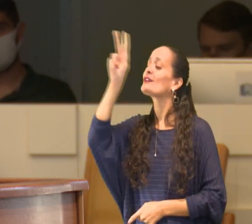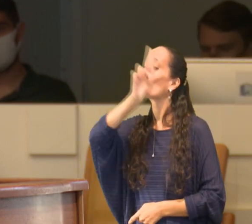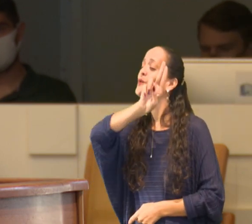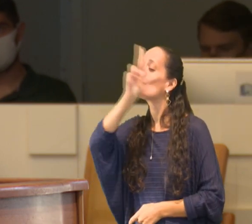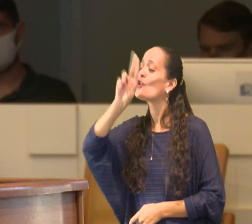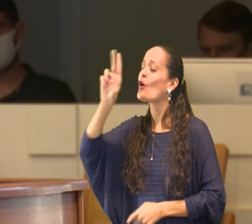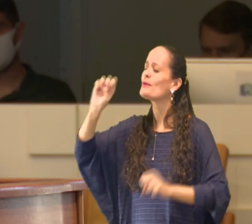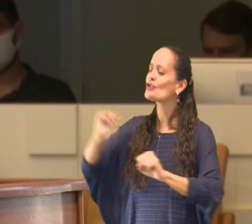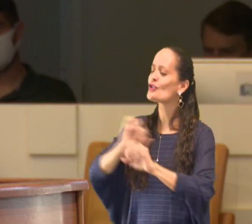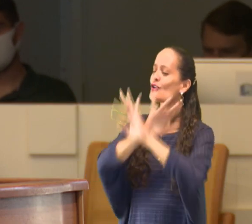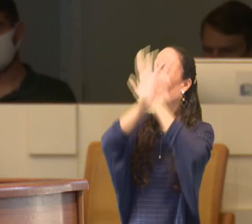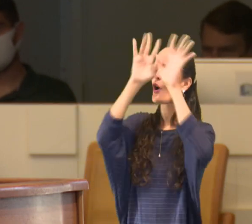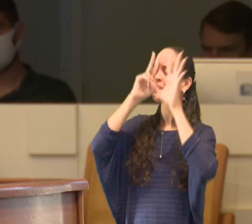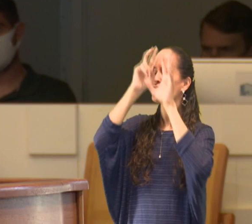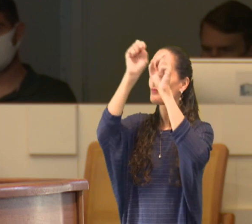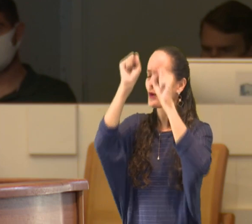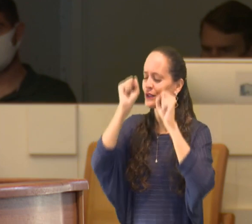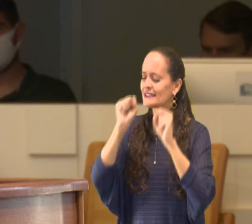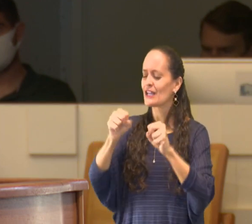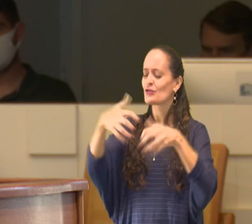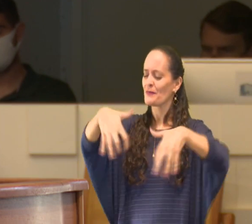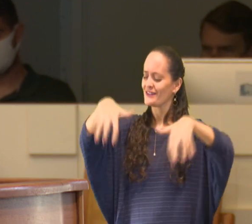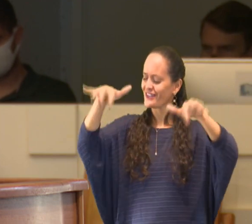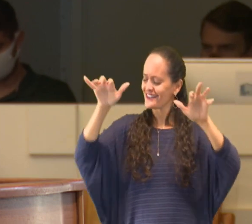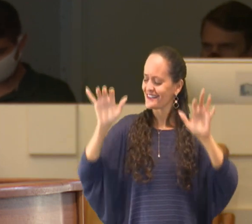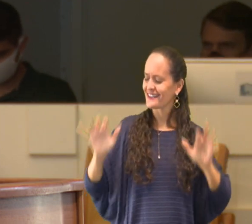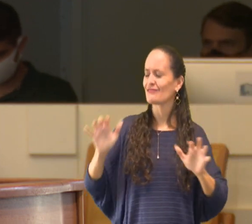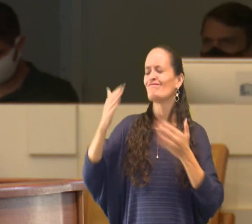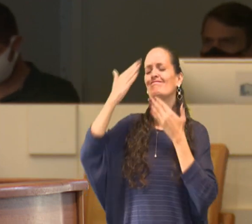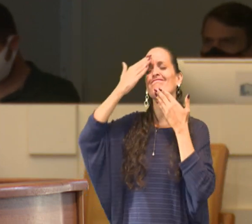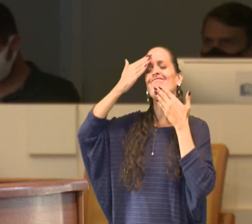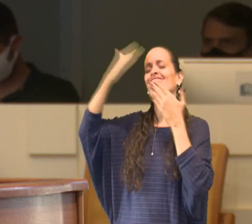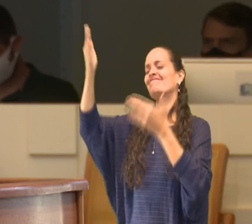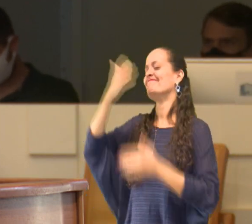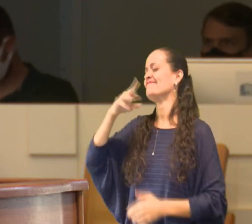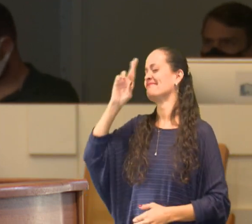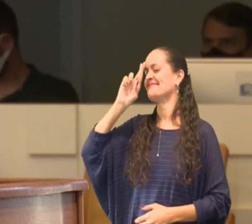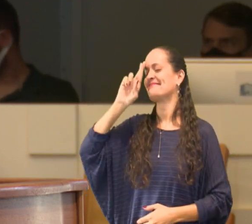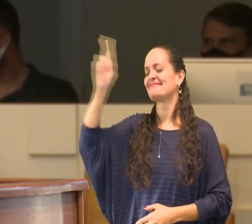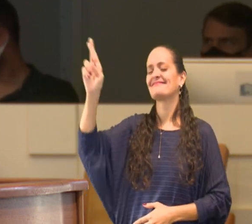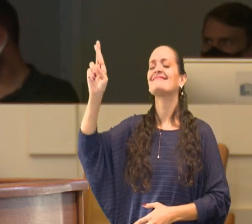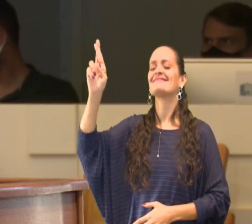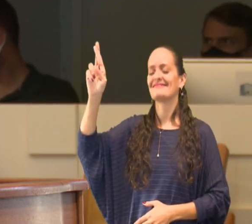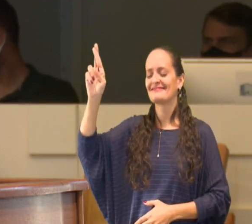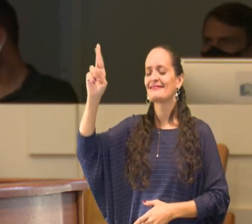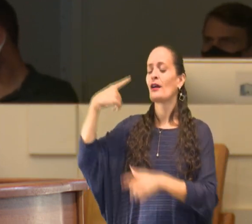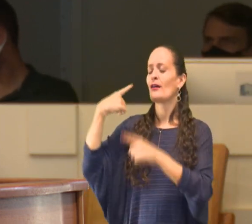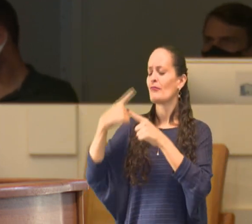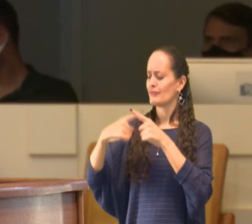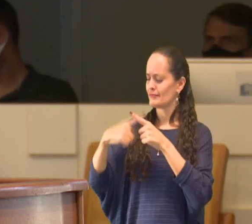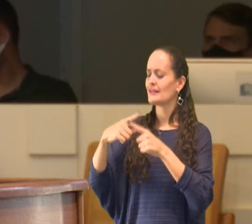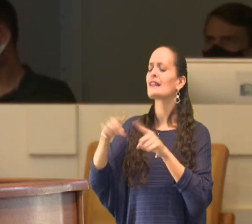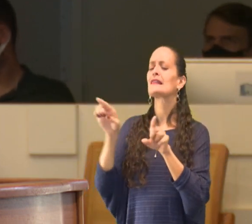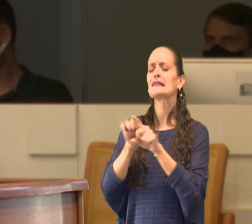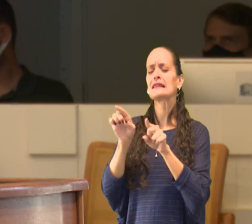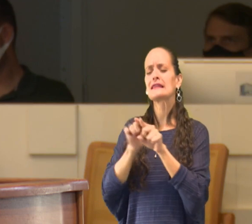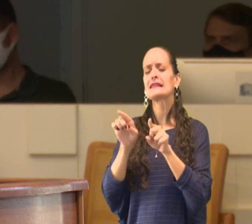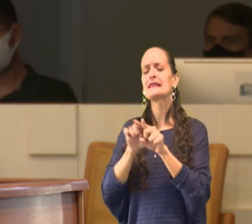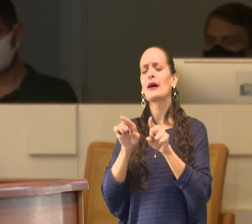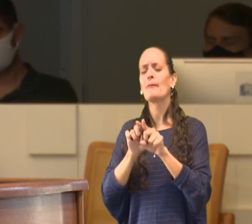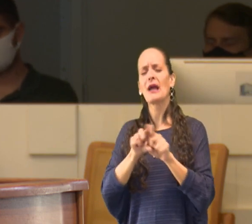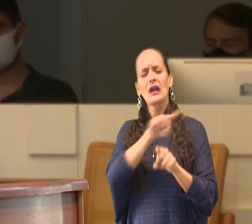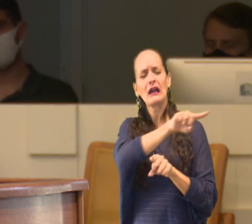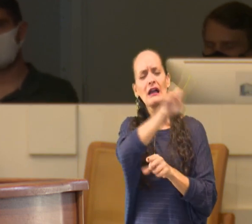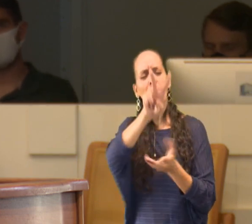ó Deus, de glória, de poder e majestade. Obrigado, Senhor, e certamente muitos irmãos e irmãs estão de